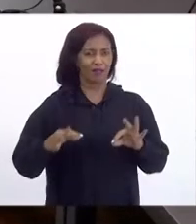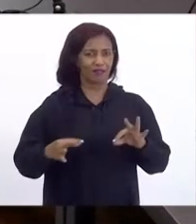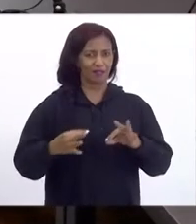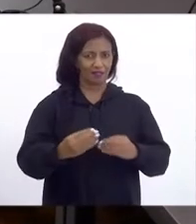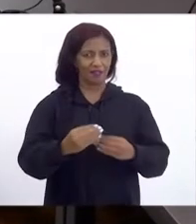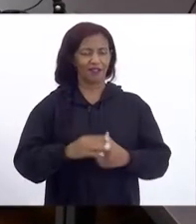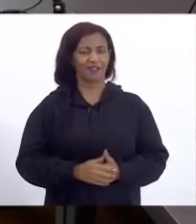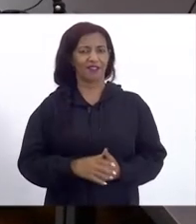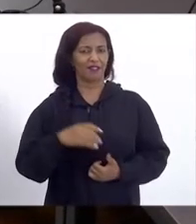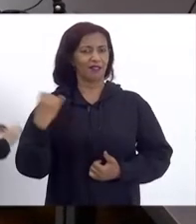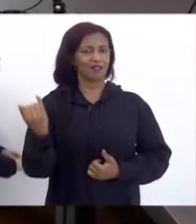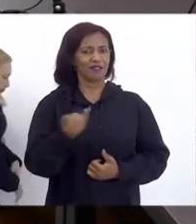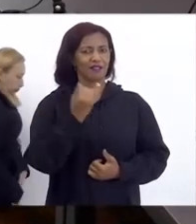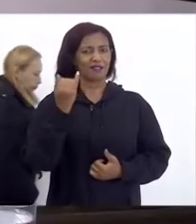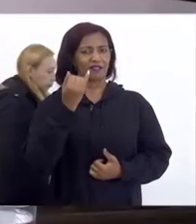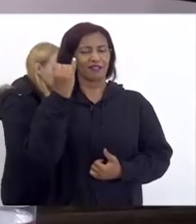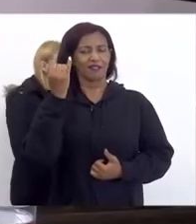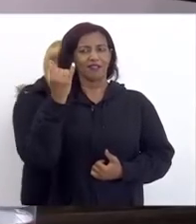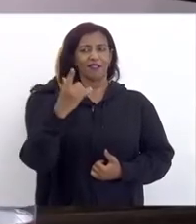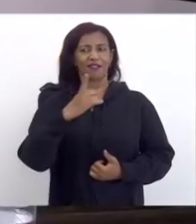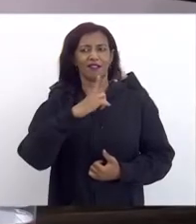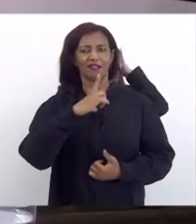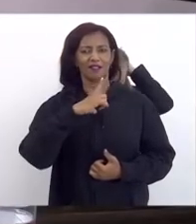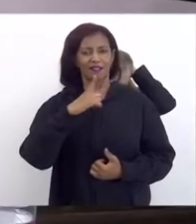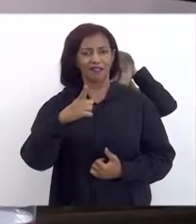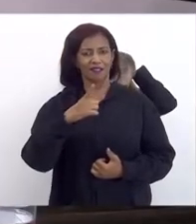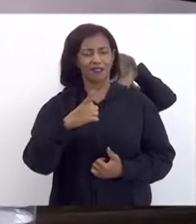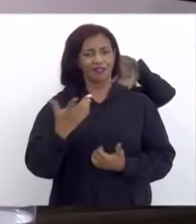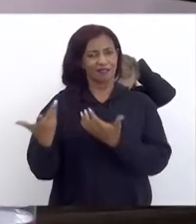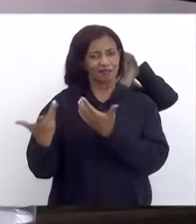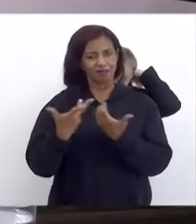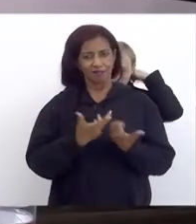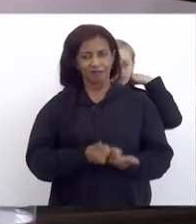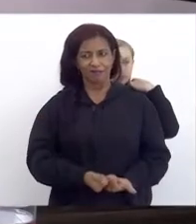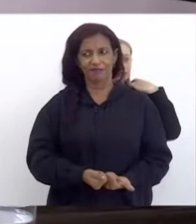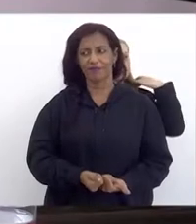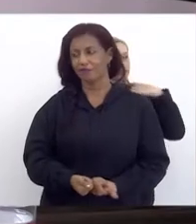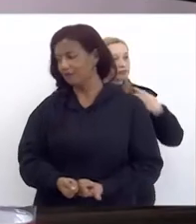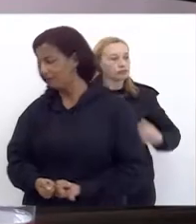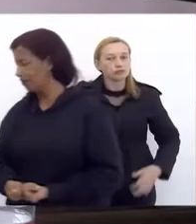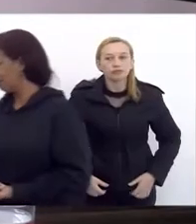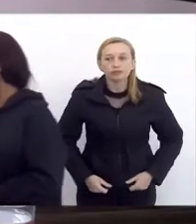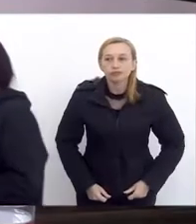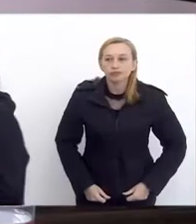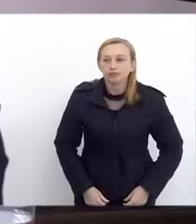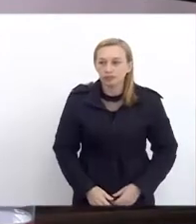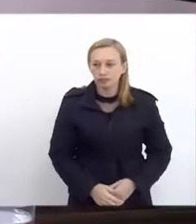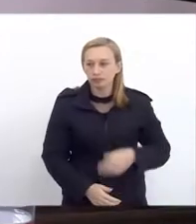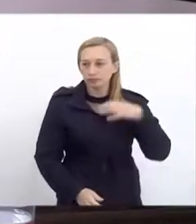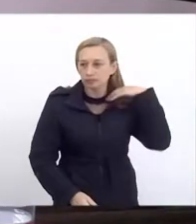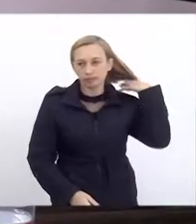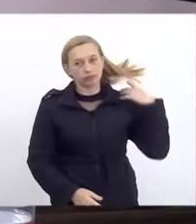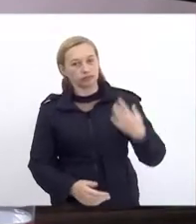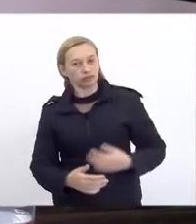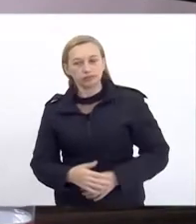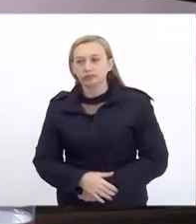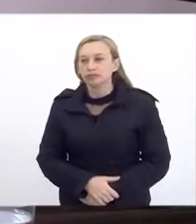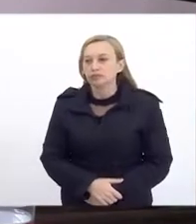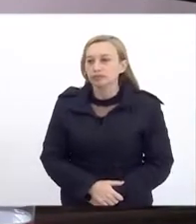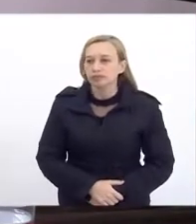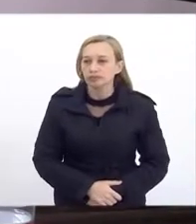É muito importante esse acolhimento, afinal de contas, nós tínhamos feito uma sugestão